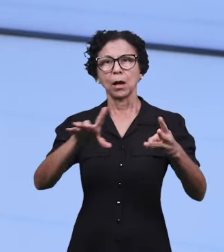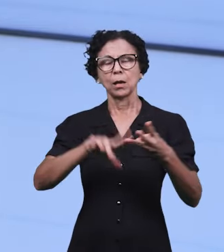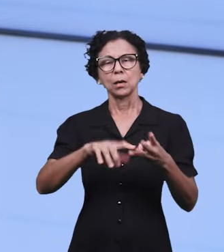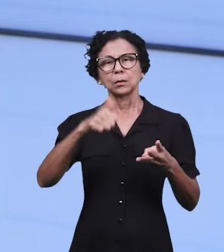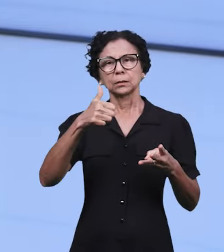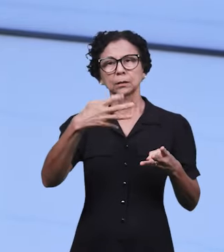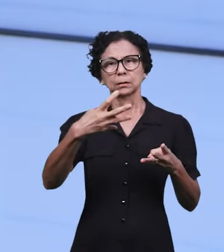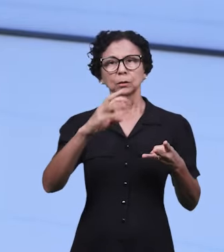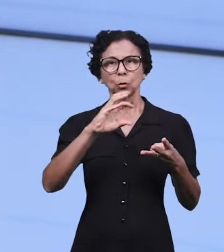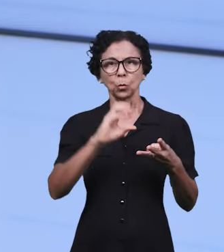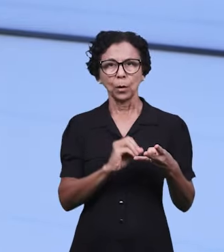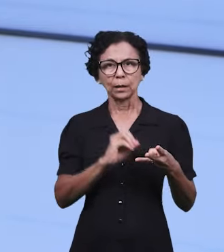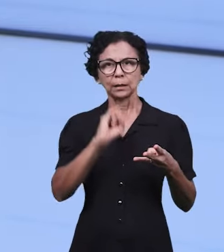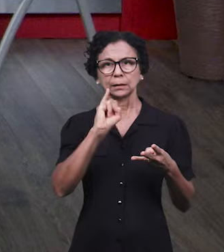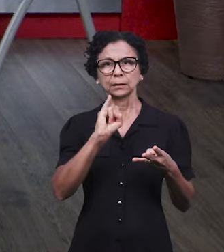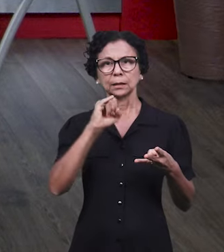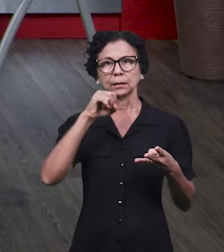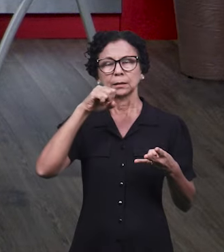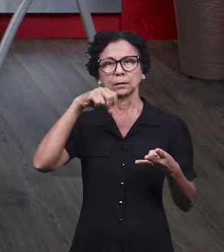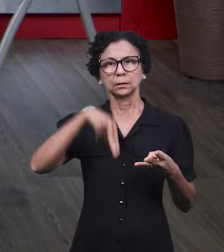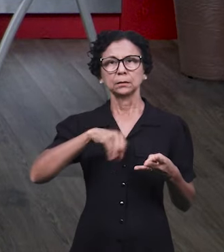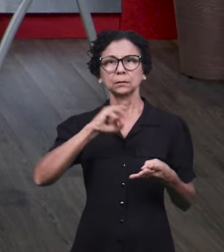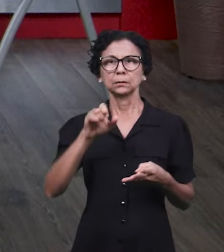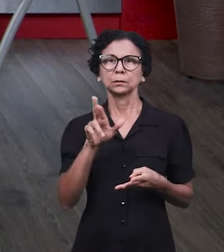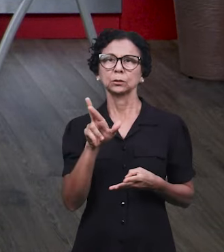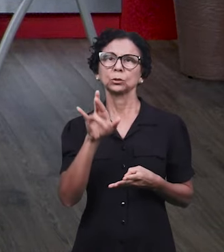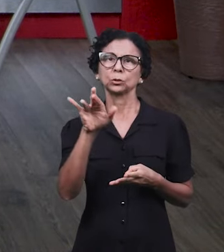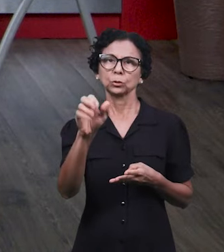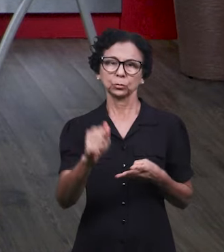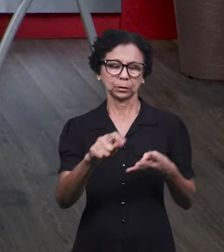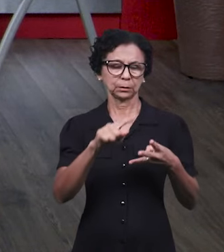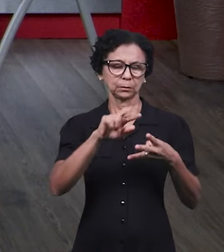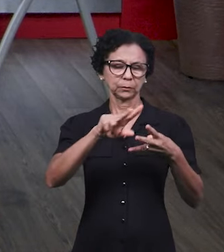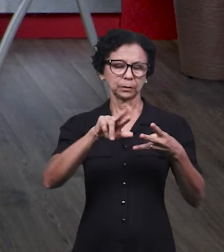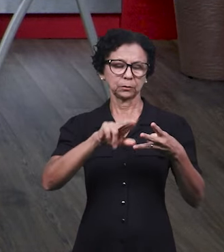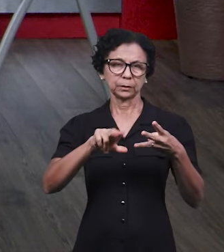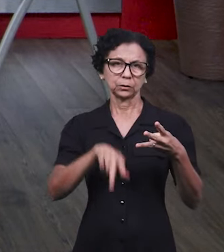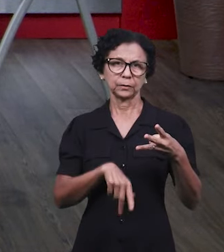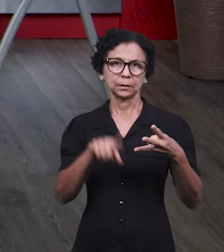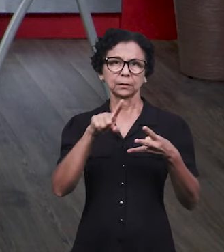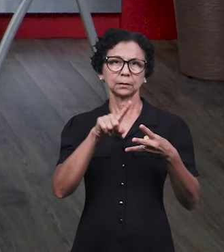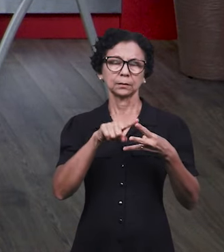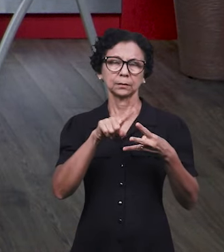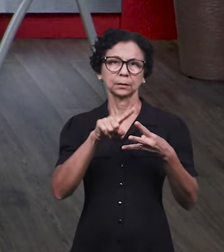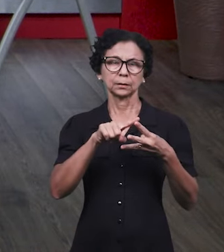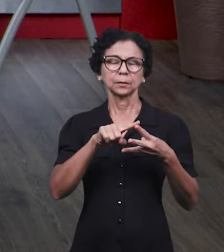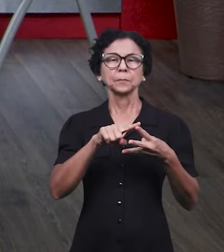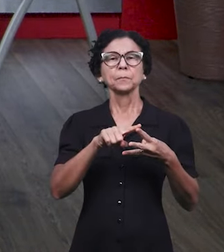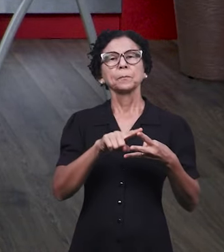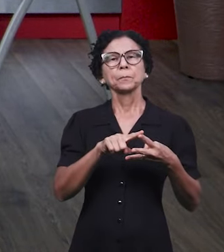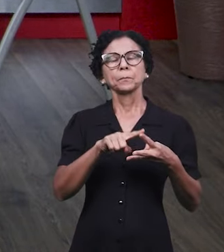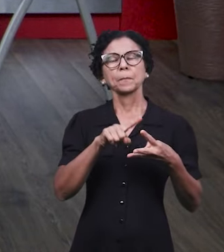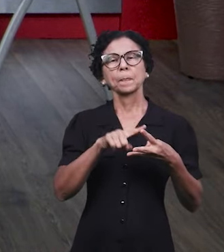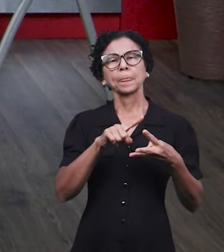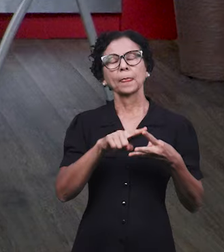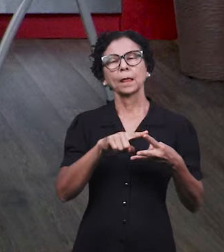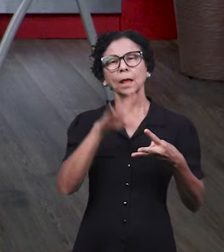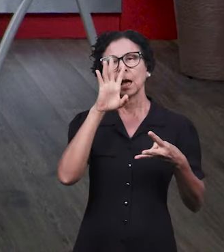injúria são três modalidades diferentes três modalidades diferentes então há um entendimento claro que a calúnia